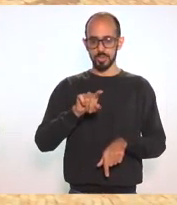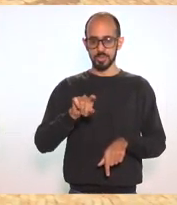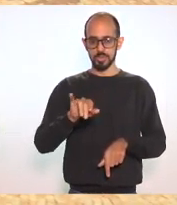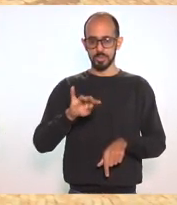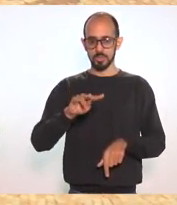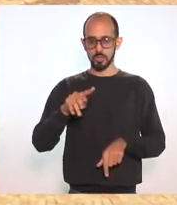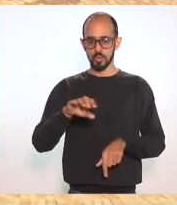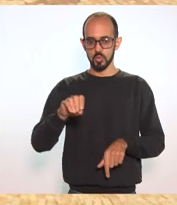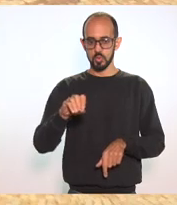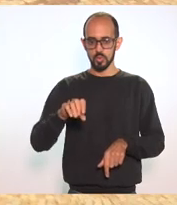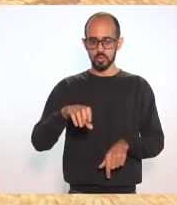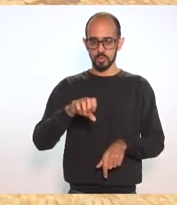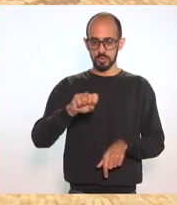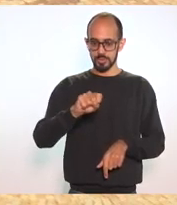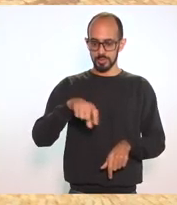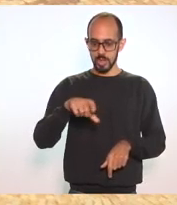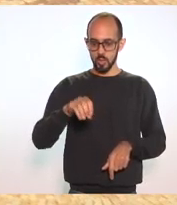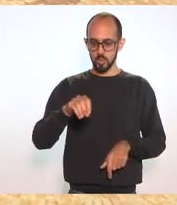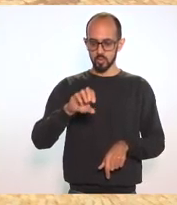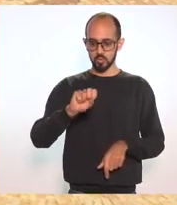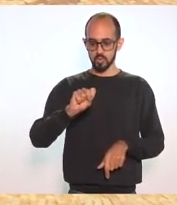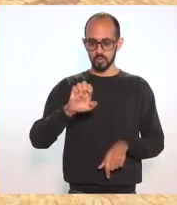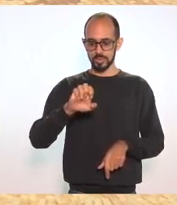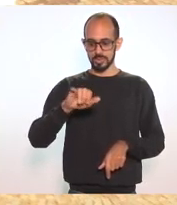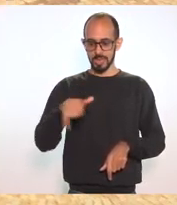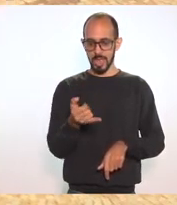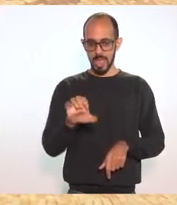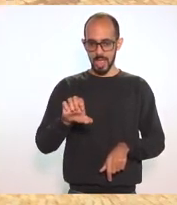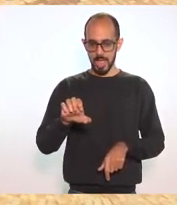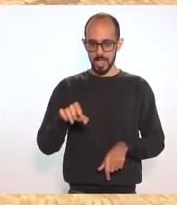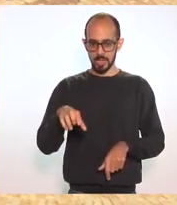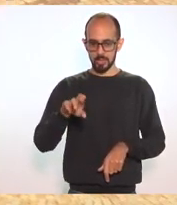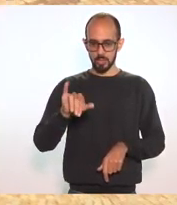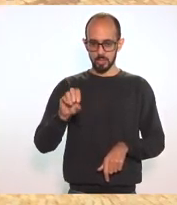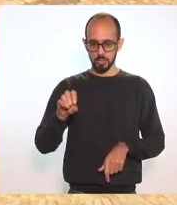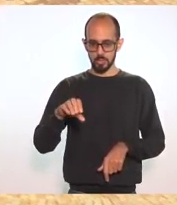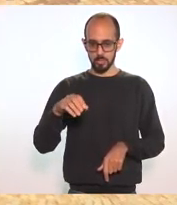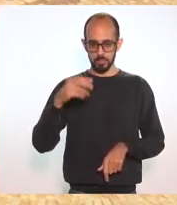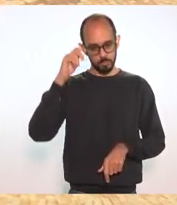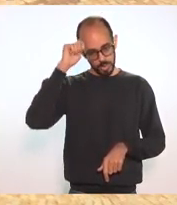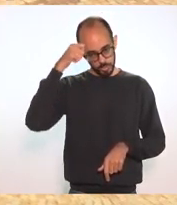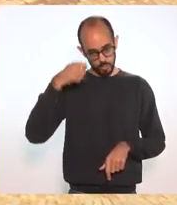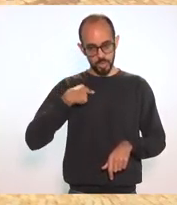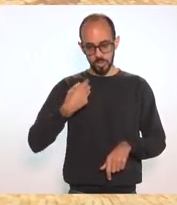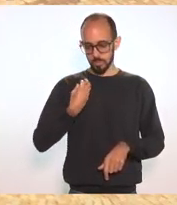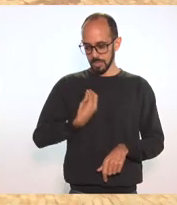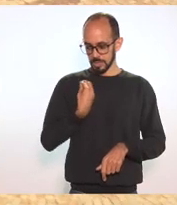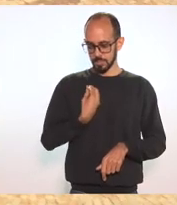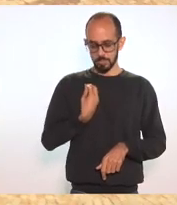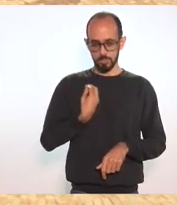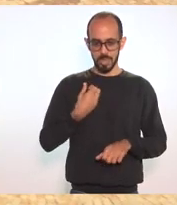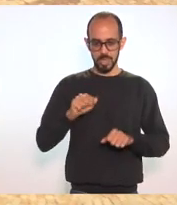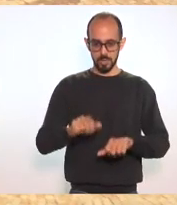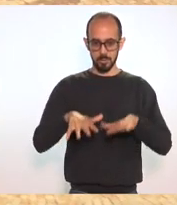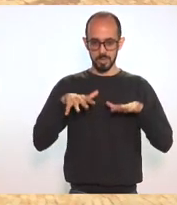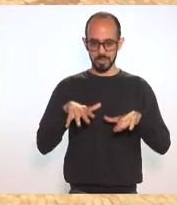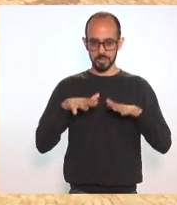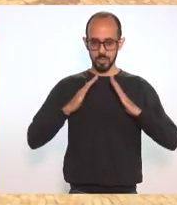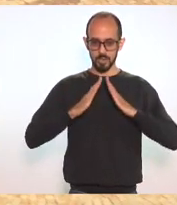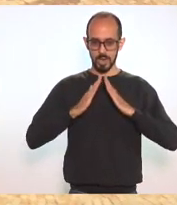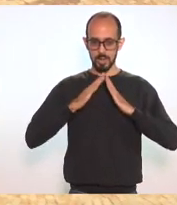São José do Vale do Rio Preto, que eu tive a oportunidade de ontem estar lá participando da sessão da Câmara, fui recepcionado maravilhosamente